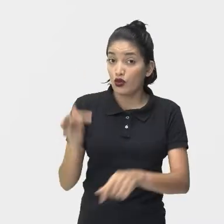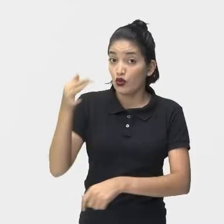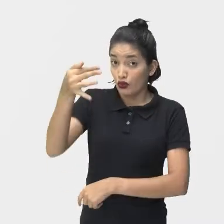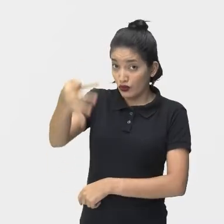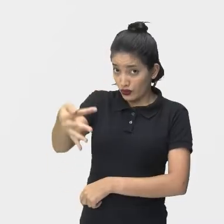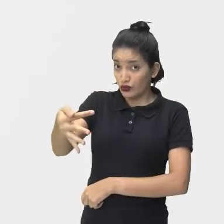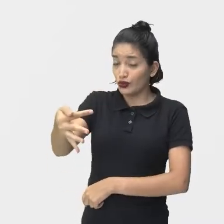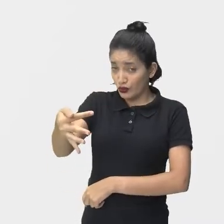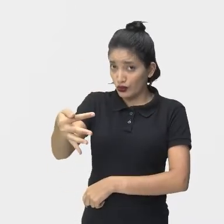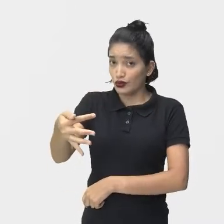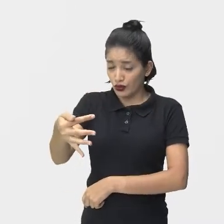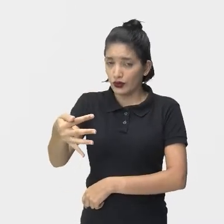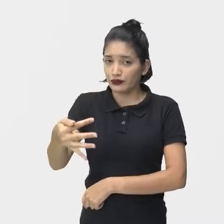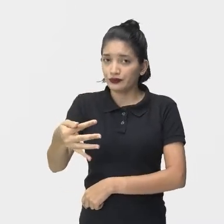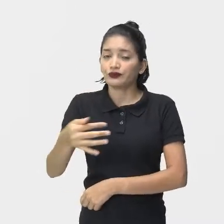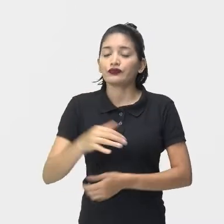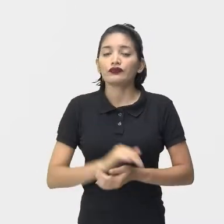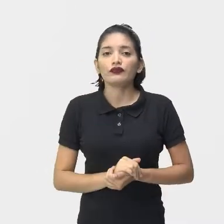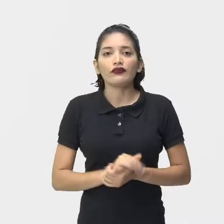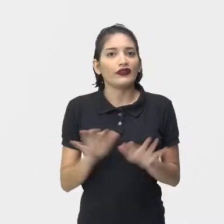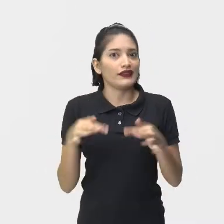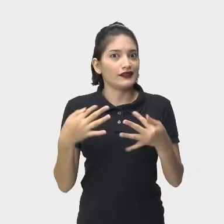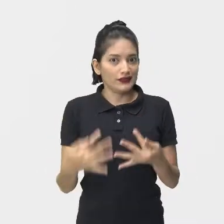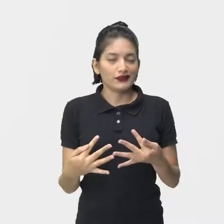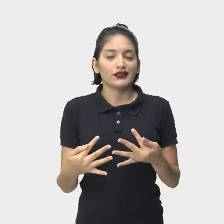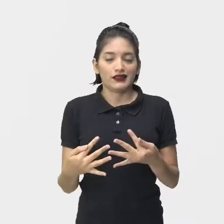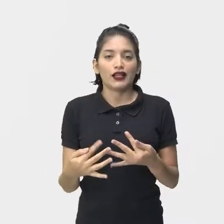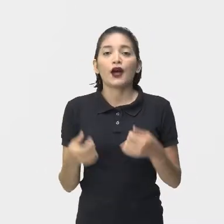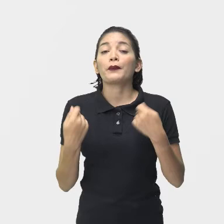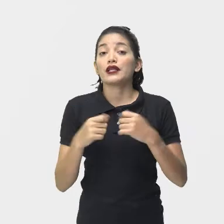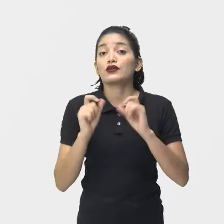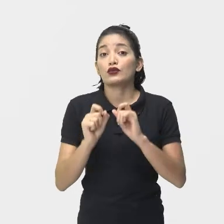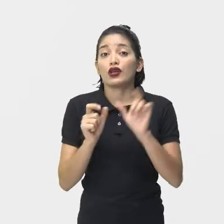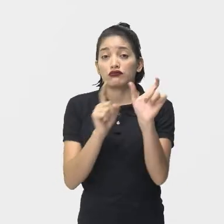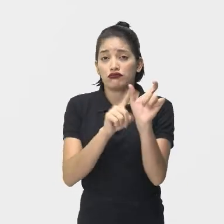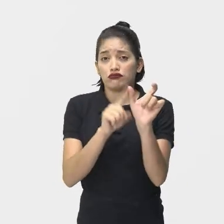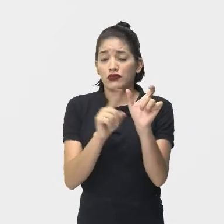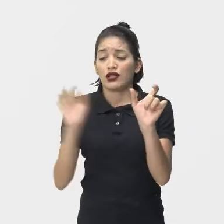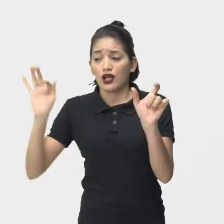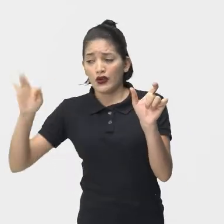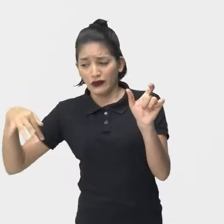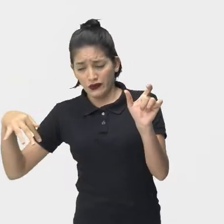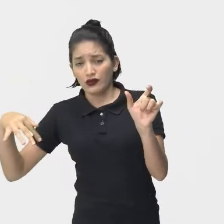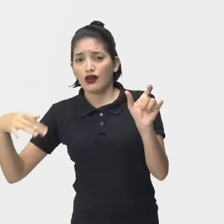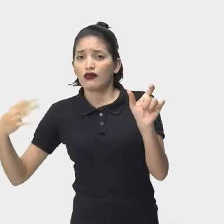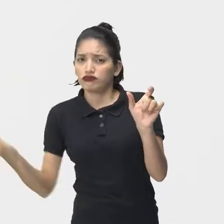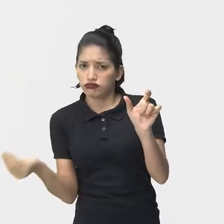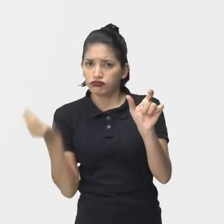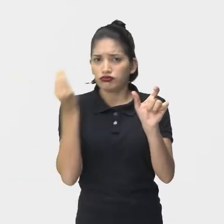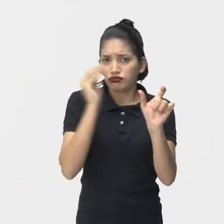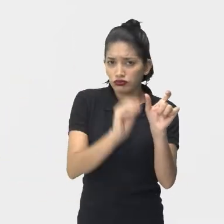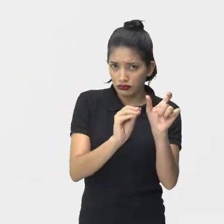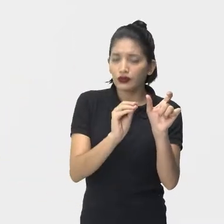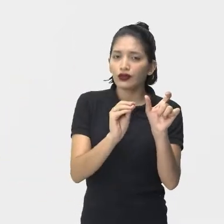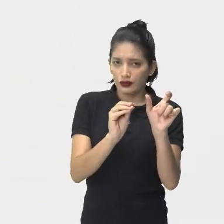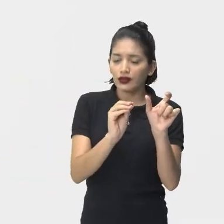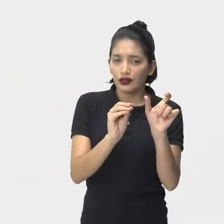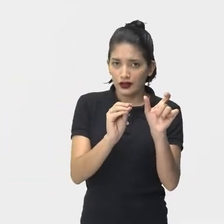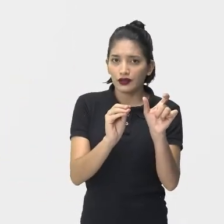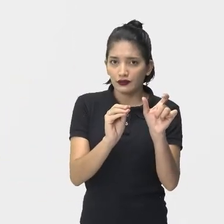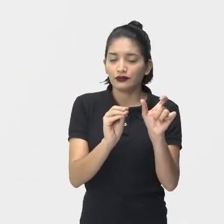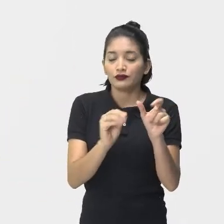futuro imperfeito, é super simples. Basta acrescentar aquelas terminações que nós vimos